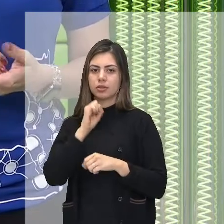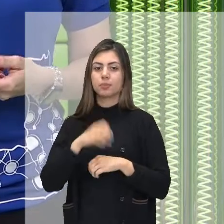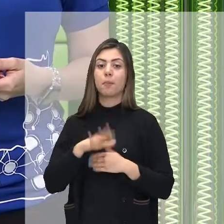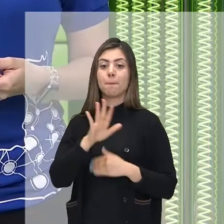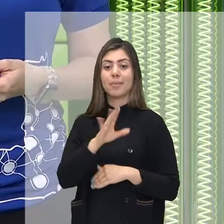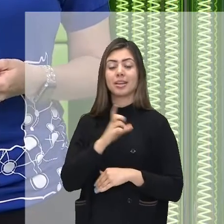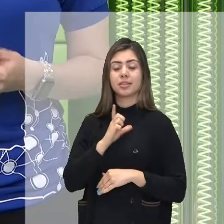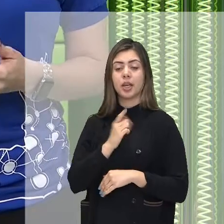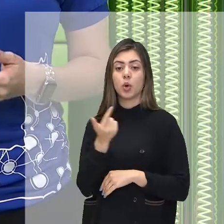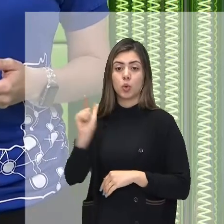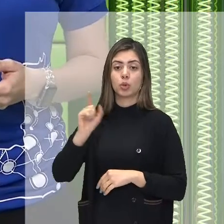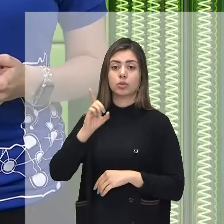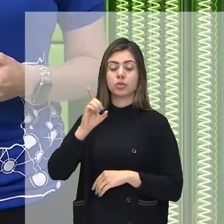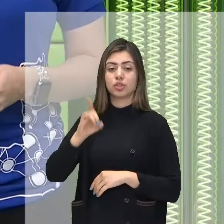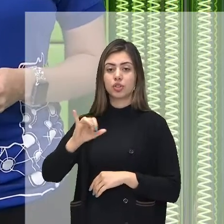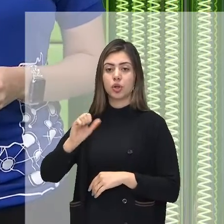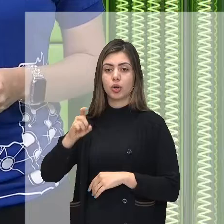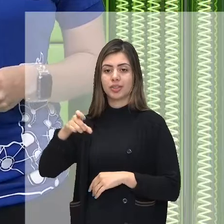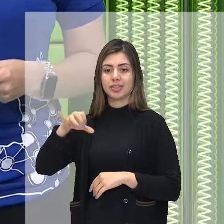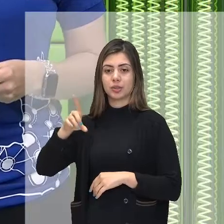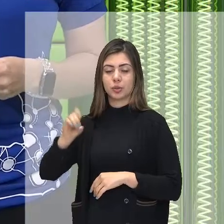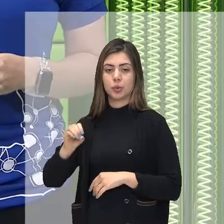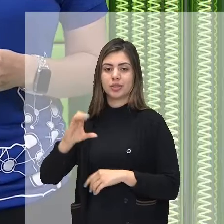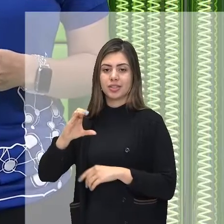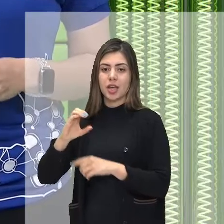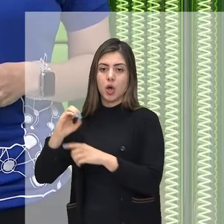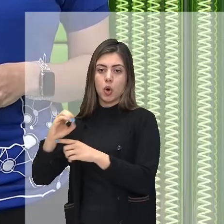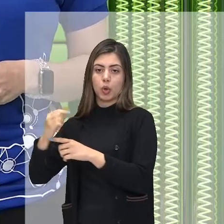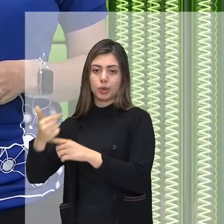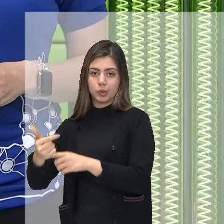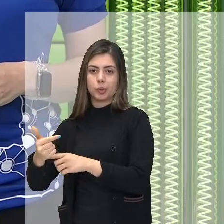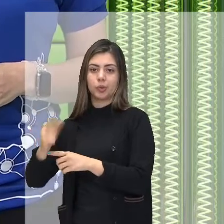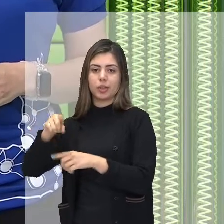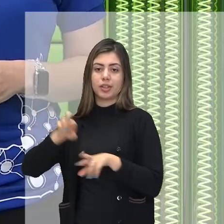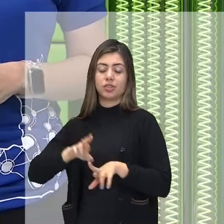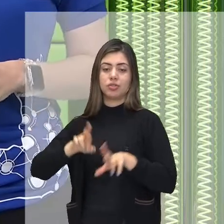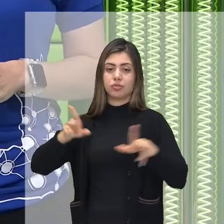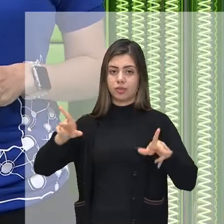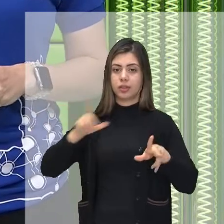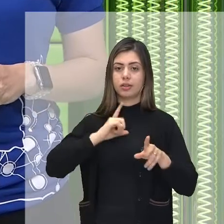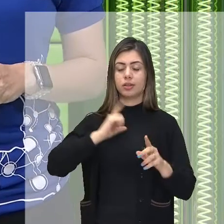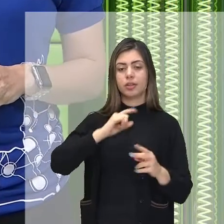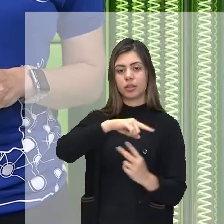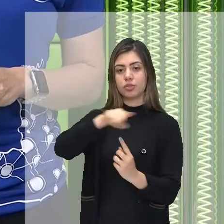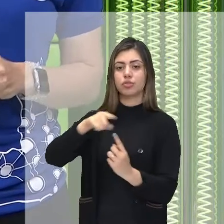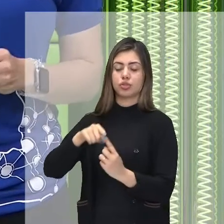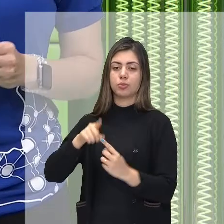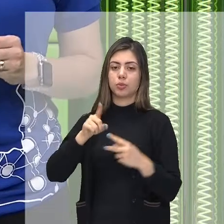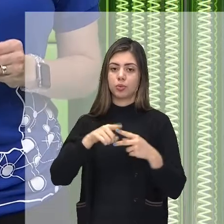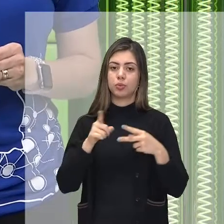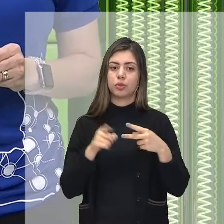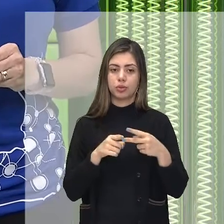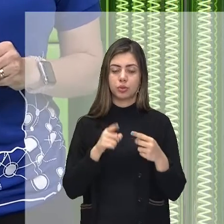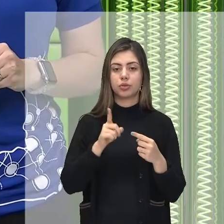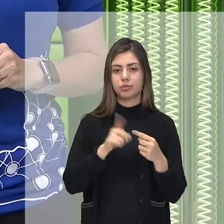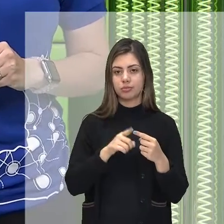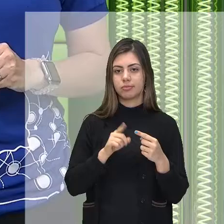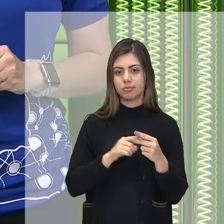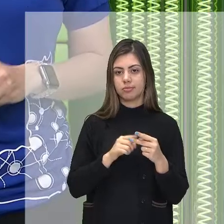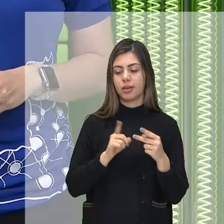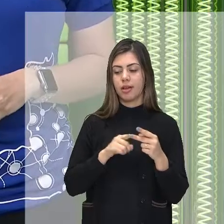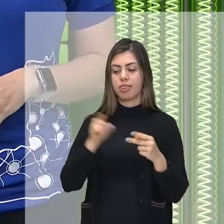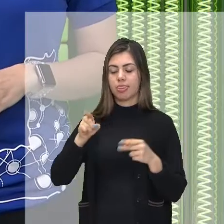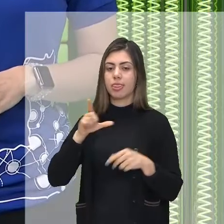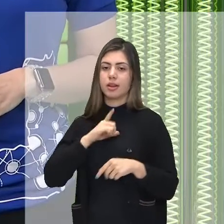é o CO2, que é o gás carbônico, ele é dióxido porque a gente tem 2 átomos de oxigênio na sua